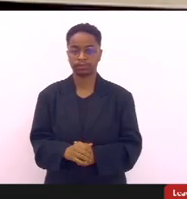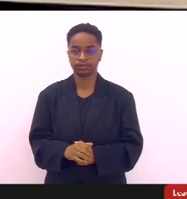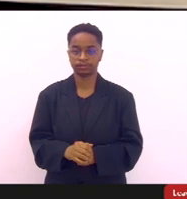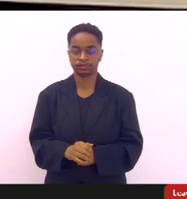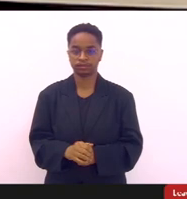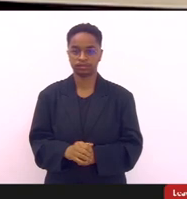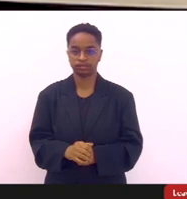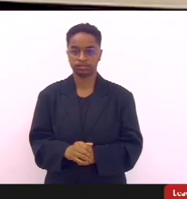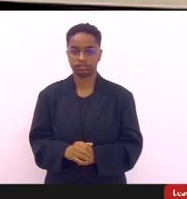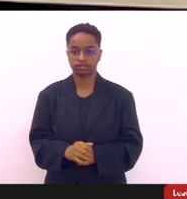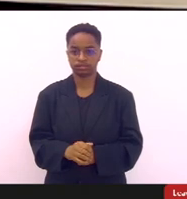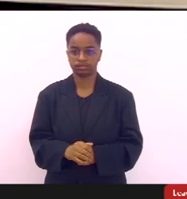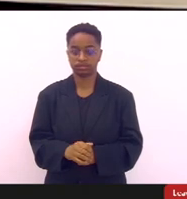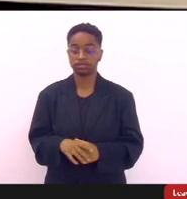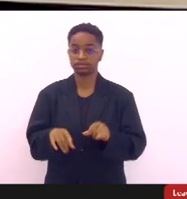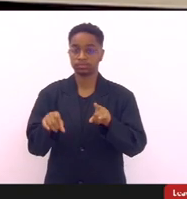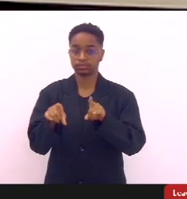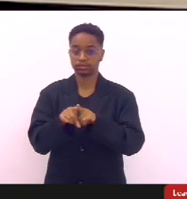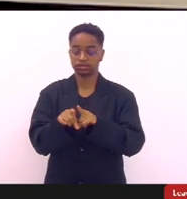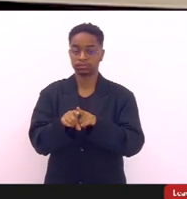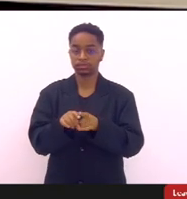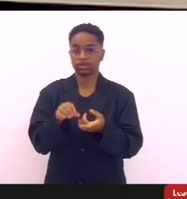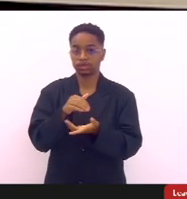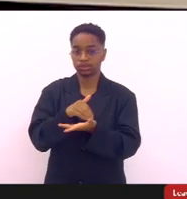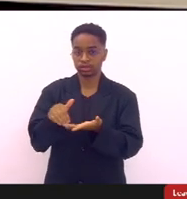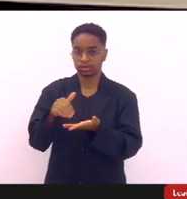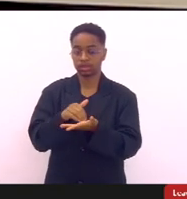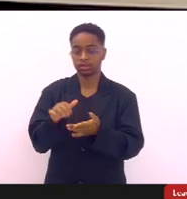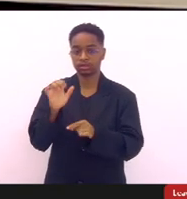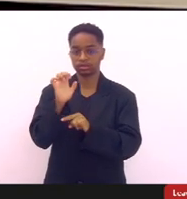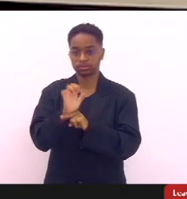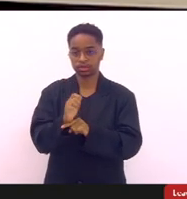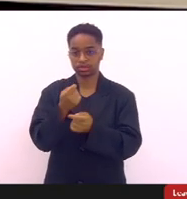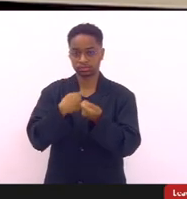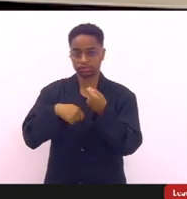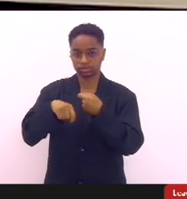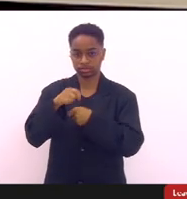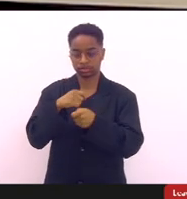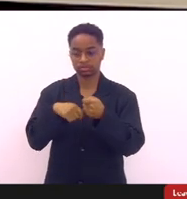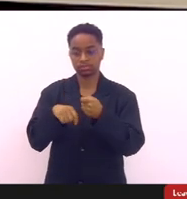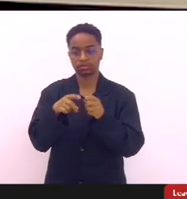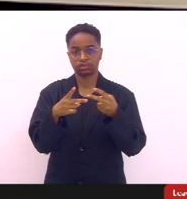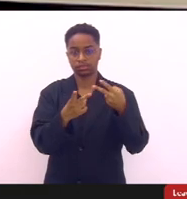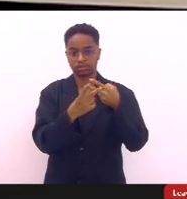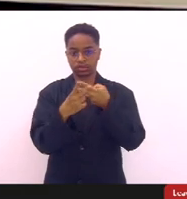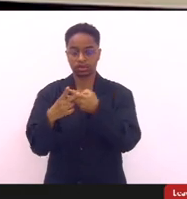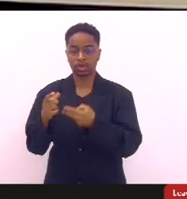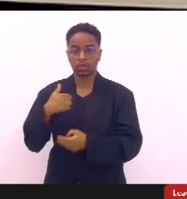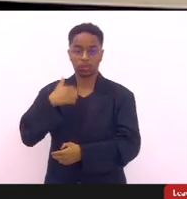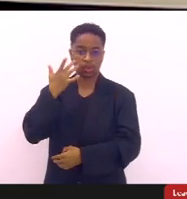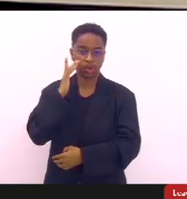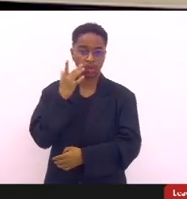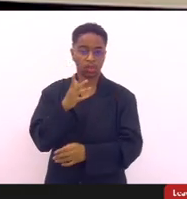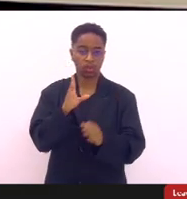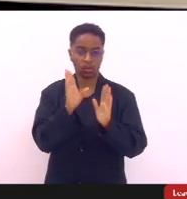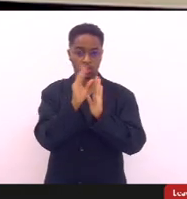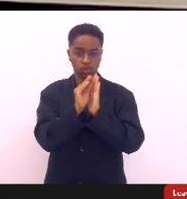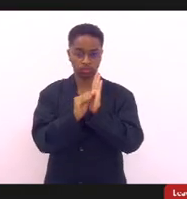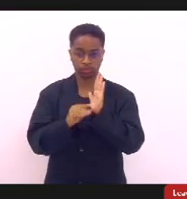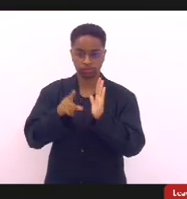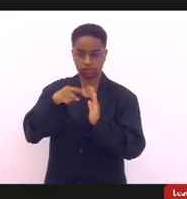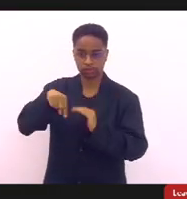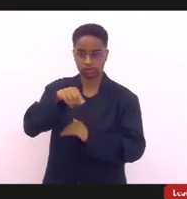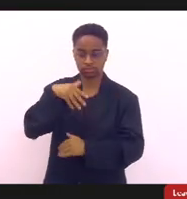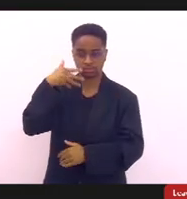como a Secretaria de Estado de Administração Penitenciária. Eu acho que o conteúdo, né, da fala das duas Eu não secretarias